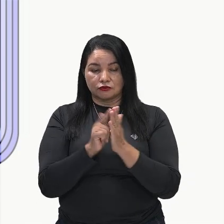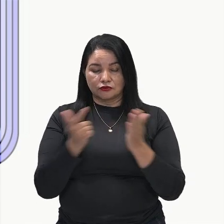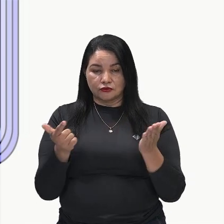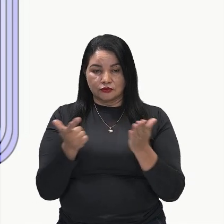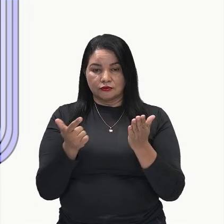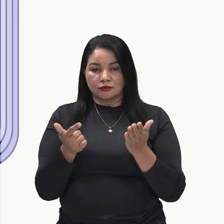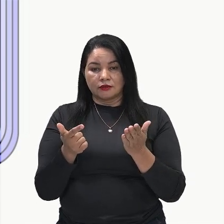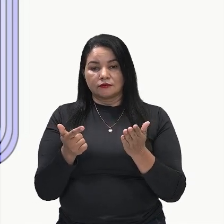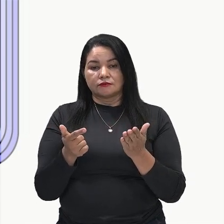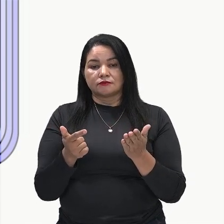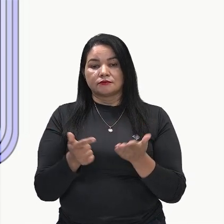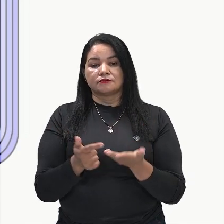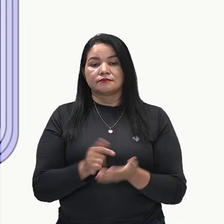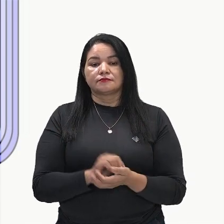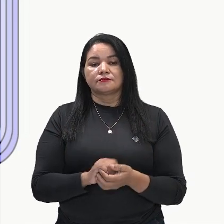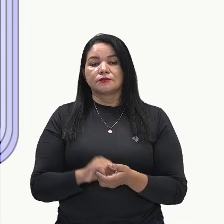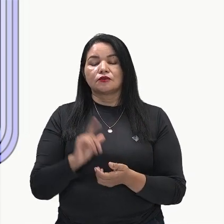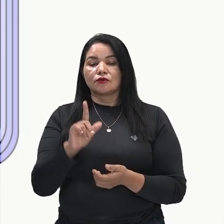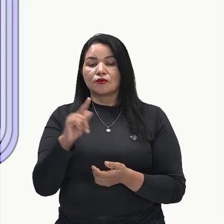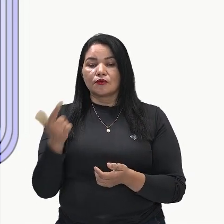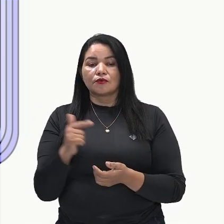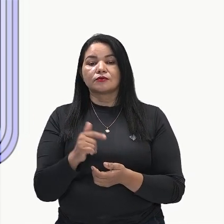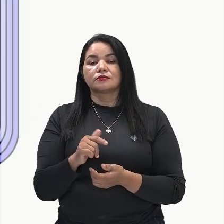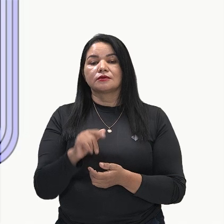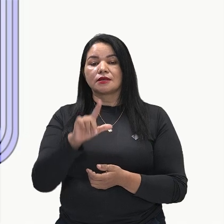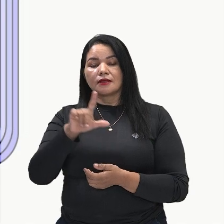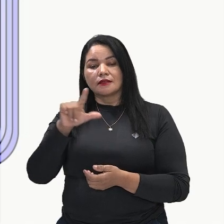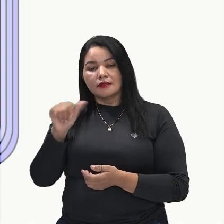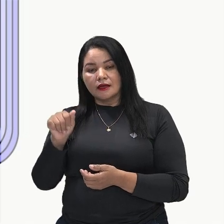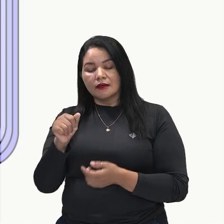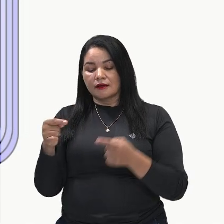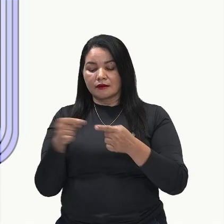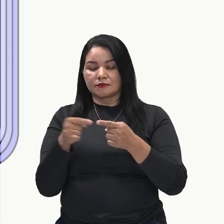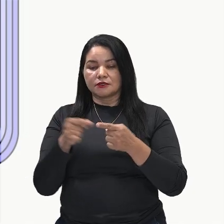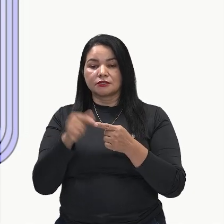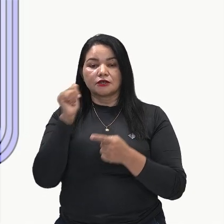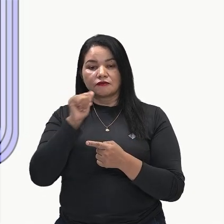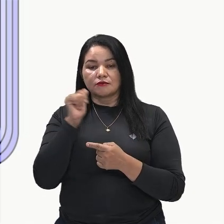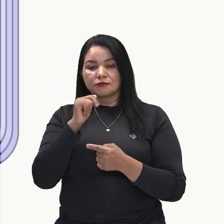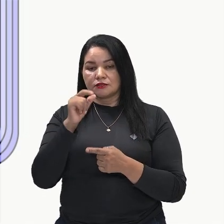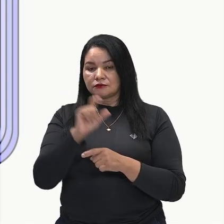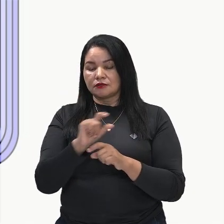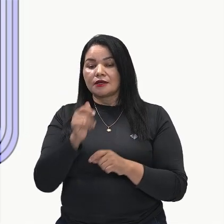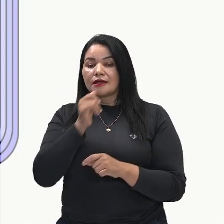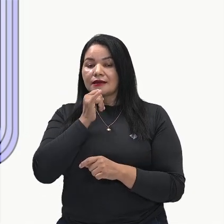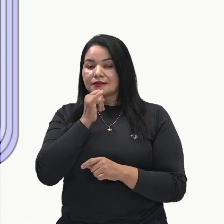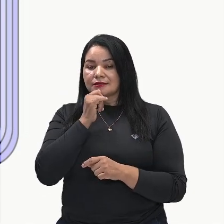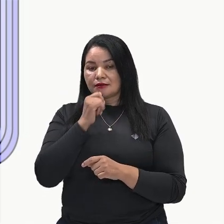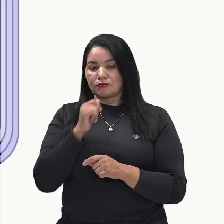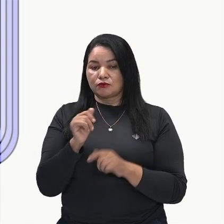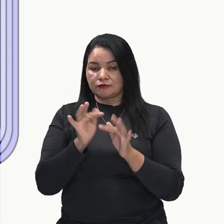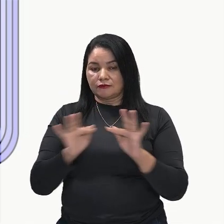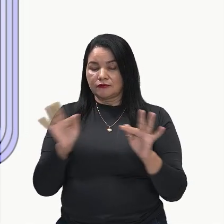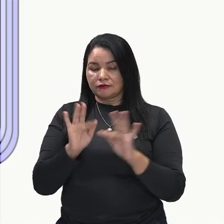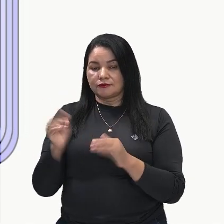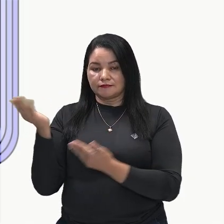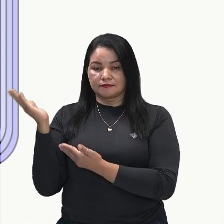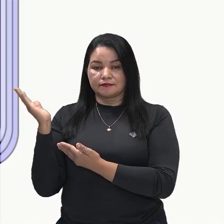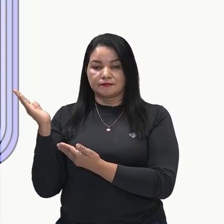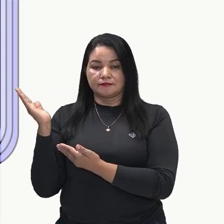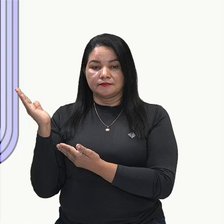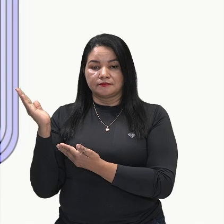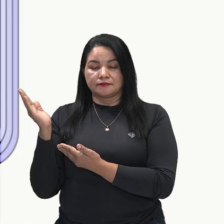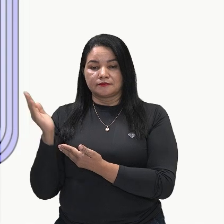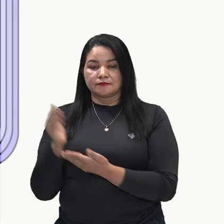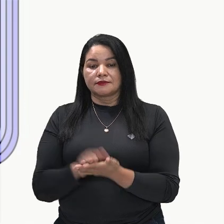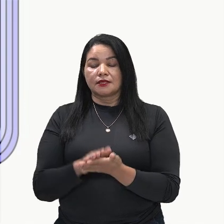uma feminino editorial interessada em publicar meu livro. Aqui a gente já está falando daquelas